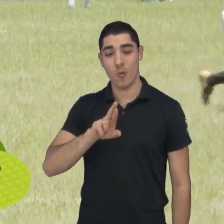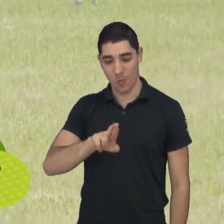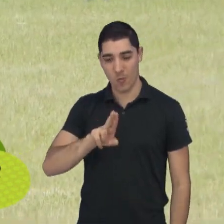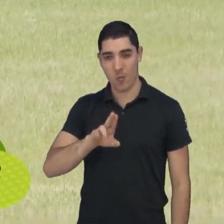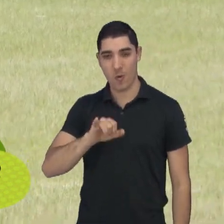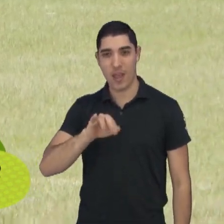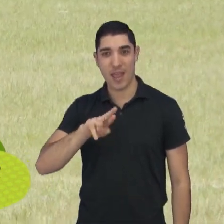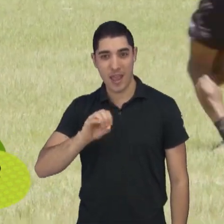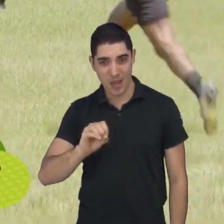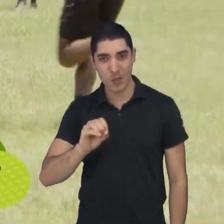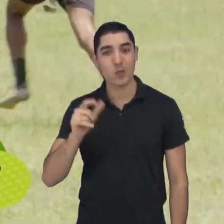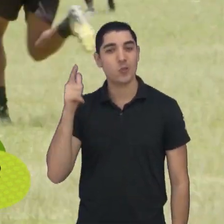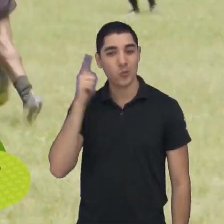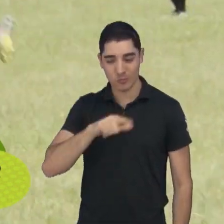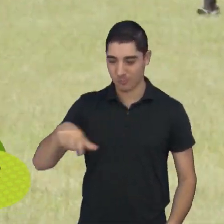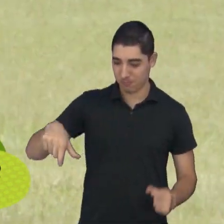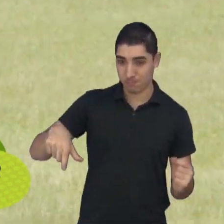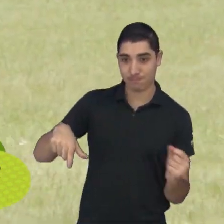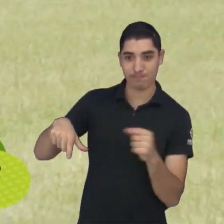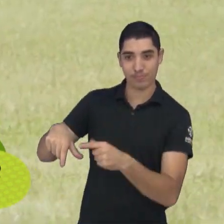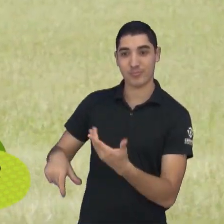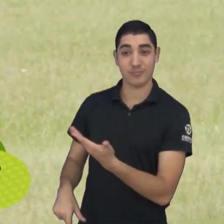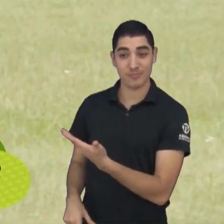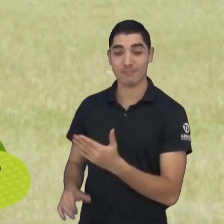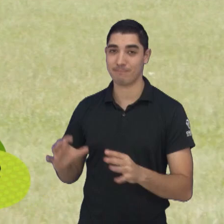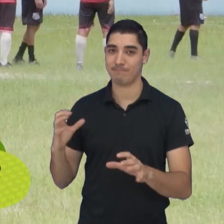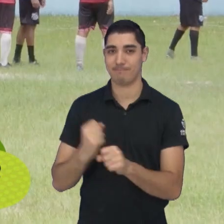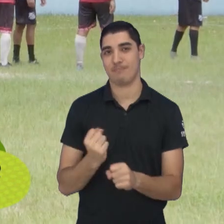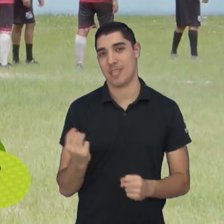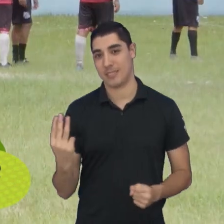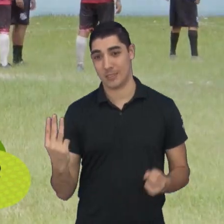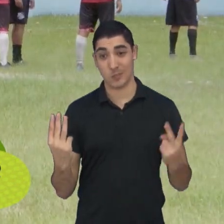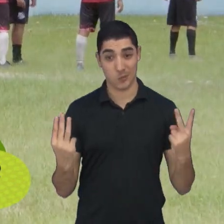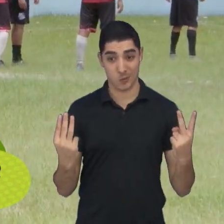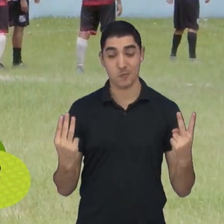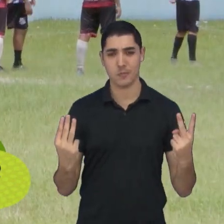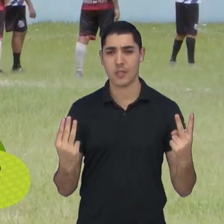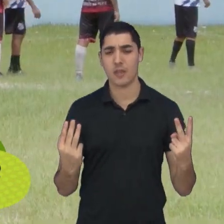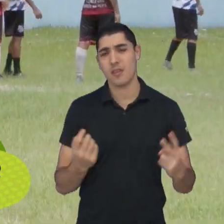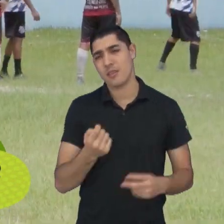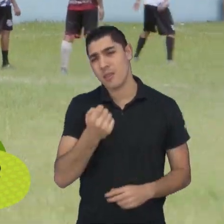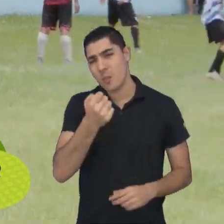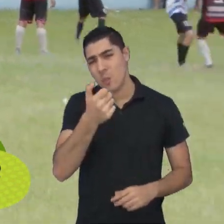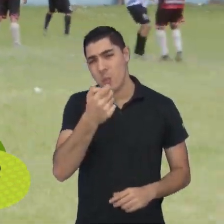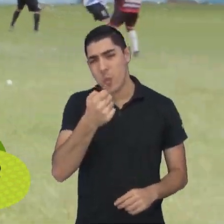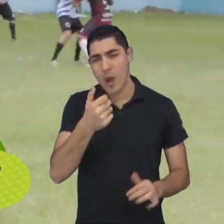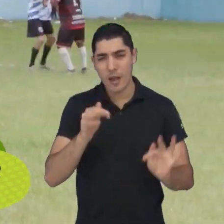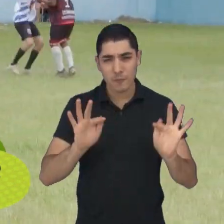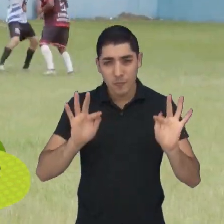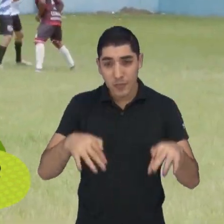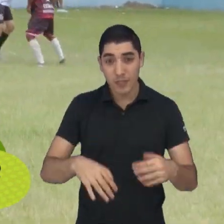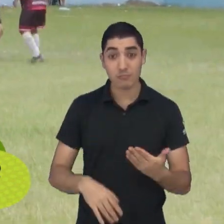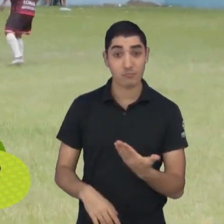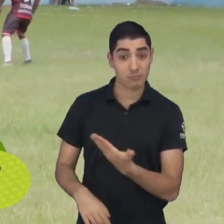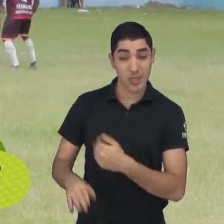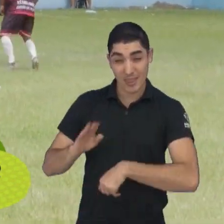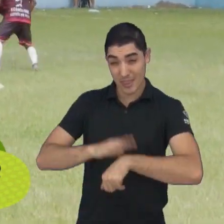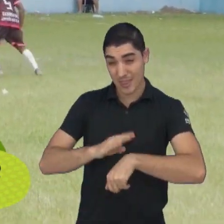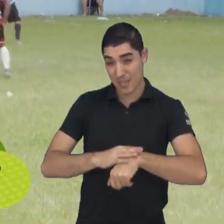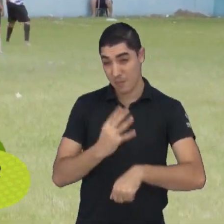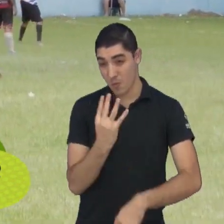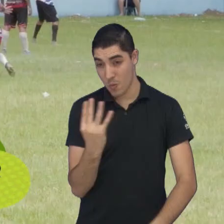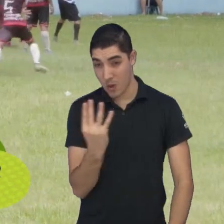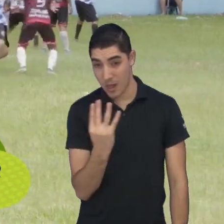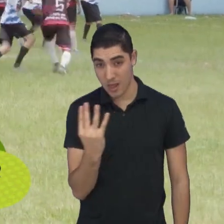o Bandeirantes na frente novamente, 3-2. Quando a partida se encaminhava para o final, aos